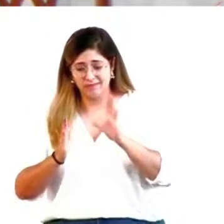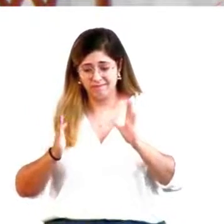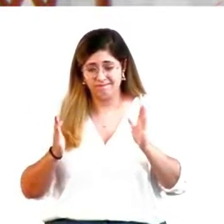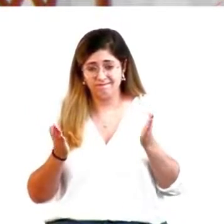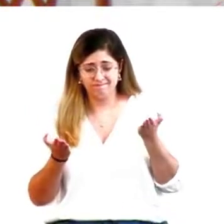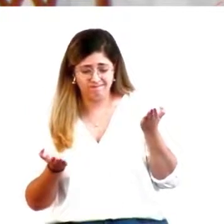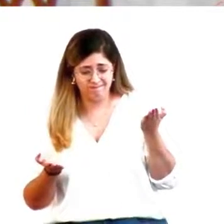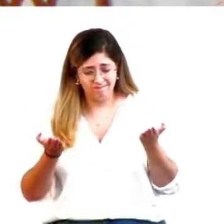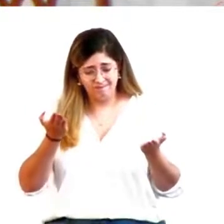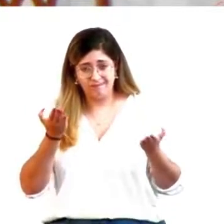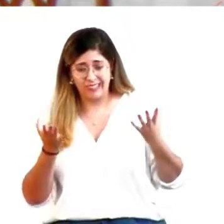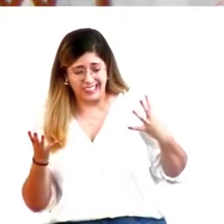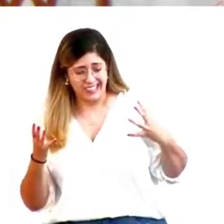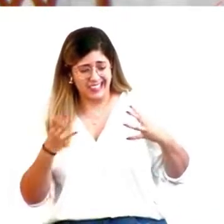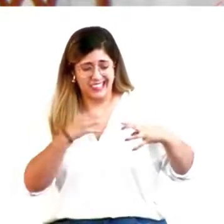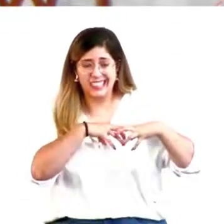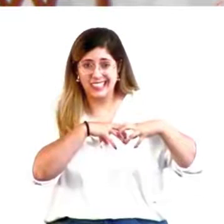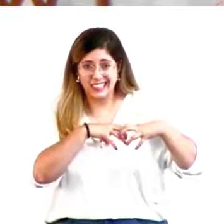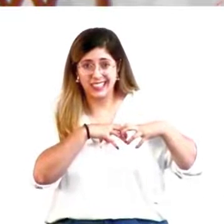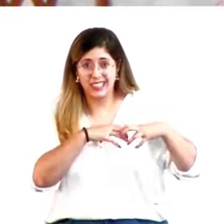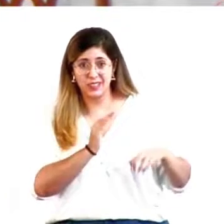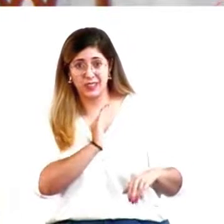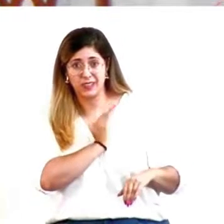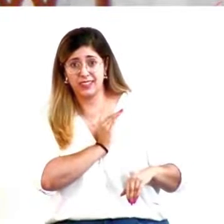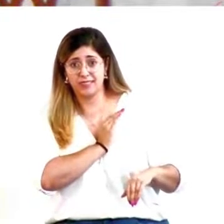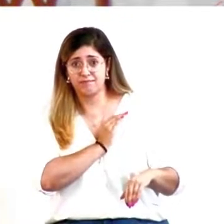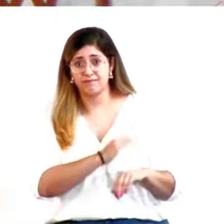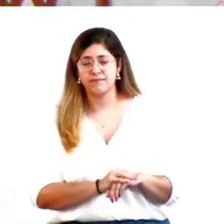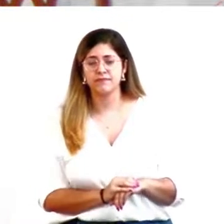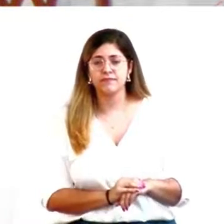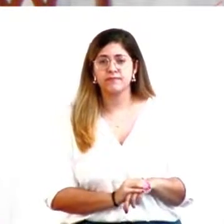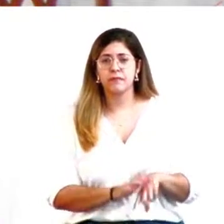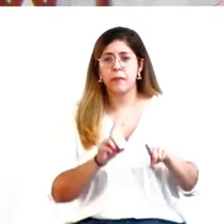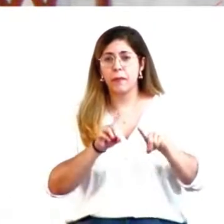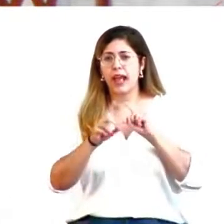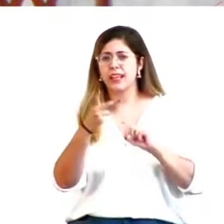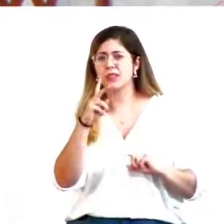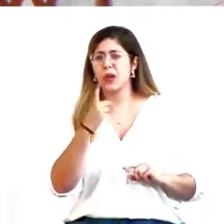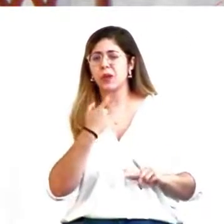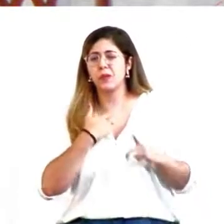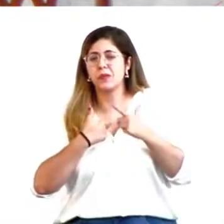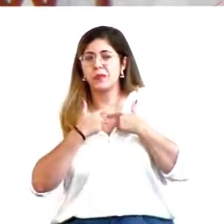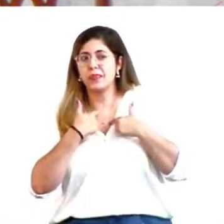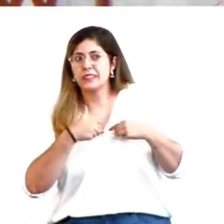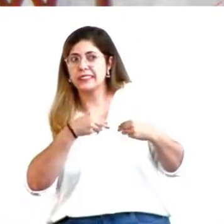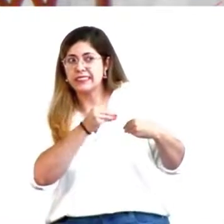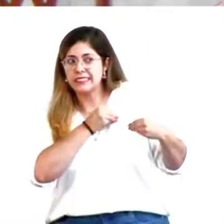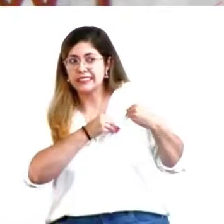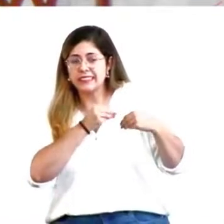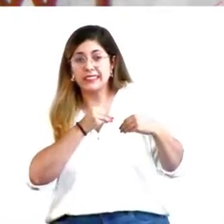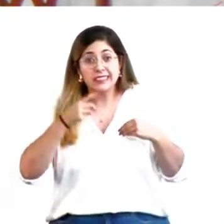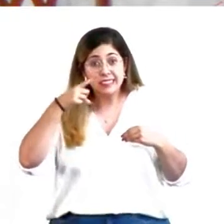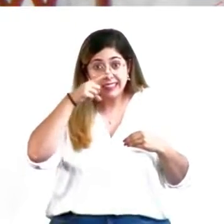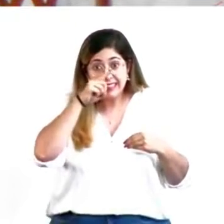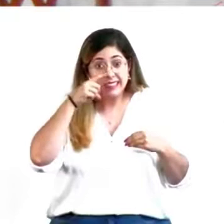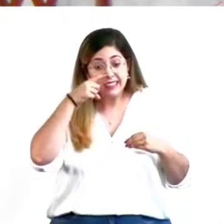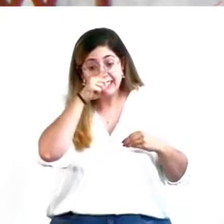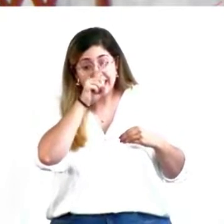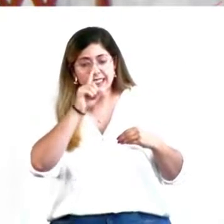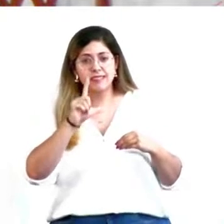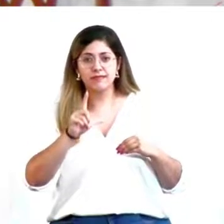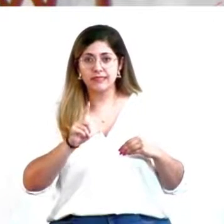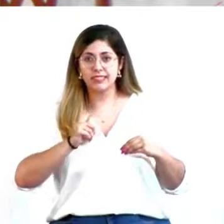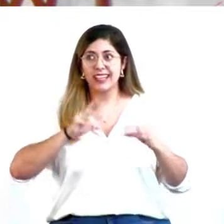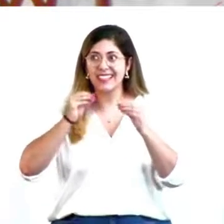mundo. Ou seja, os seus desejos quase sempre refletem dúvidas entre